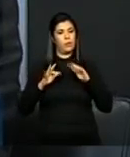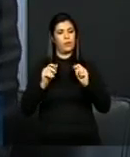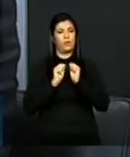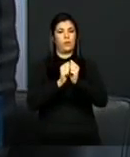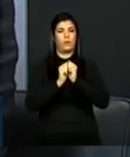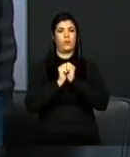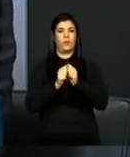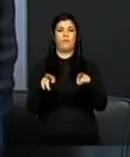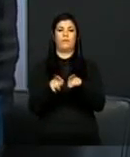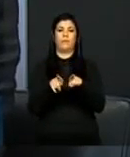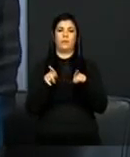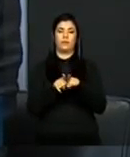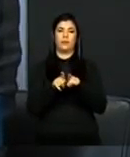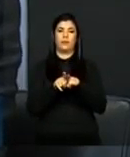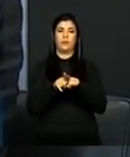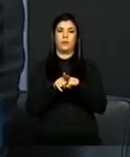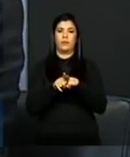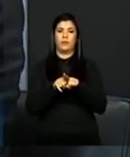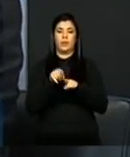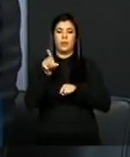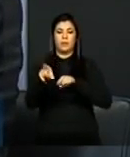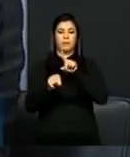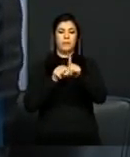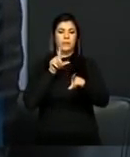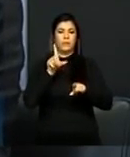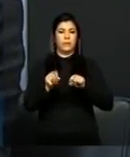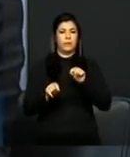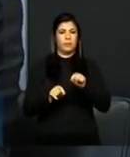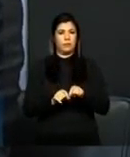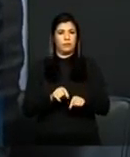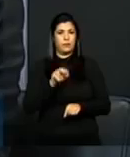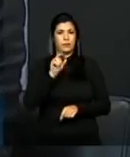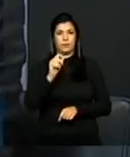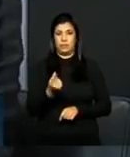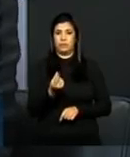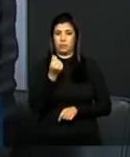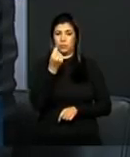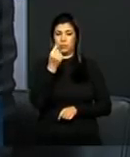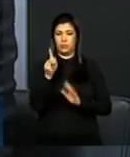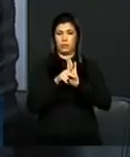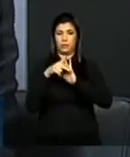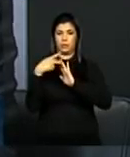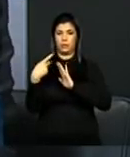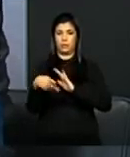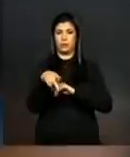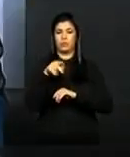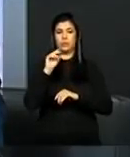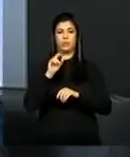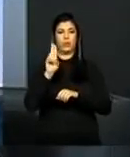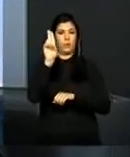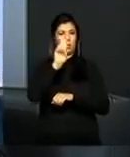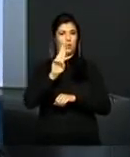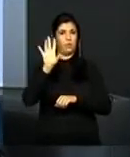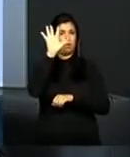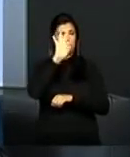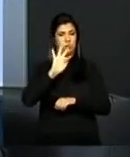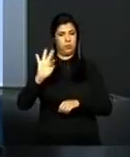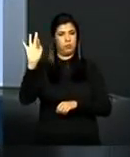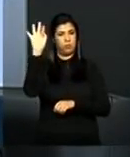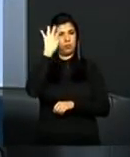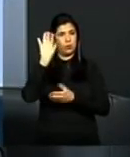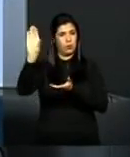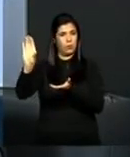juntos, de pegar recurso do Tesouro e colocar à disposição de